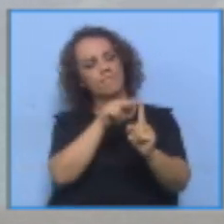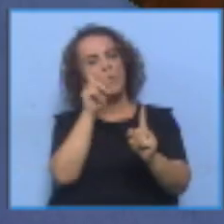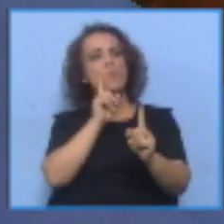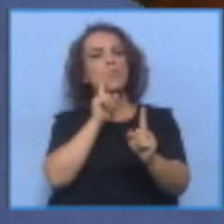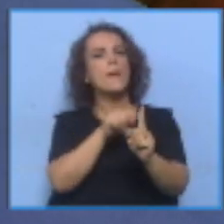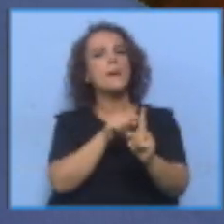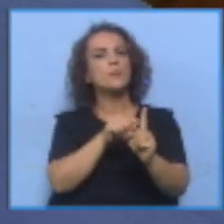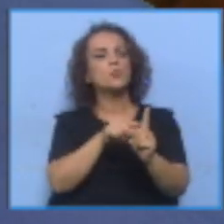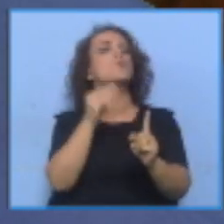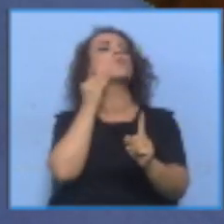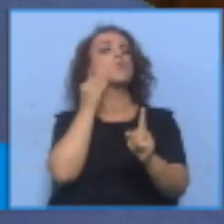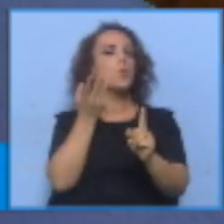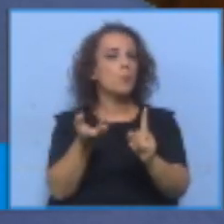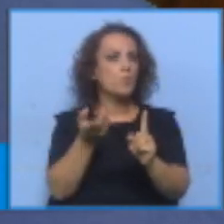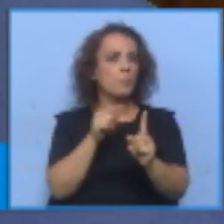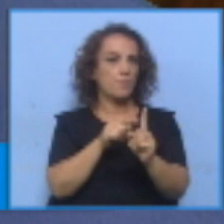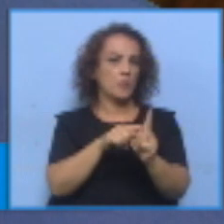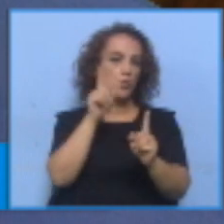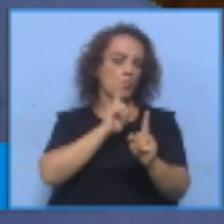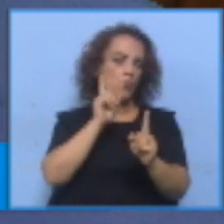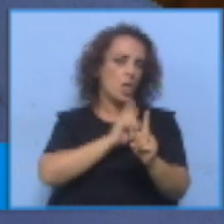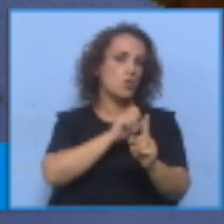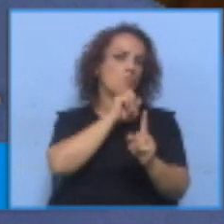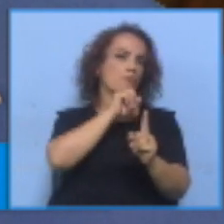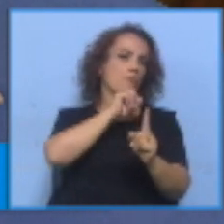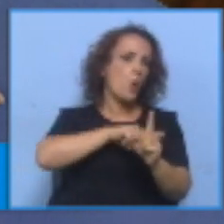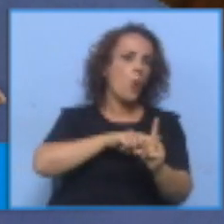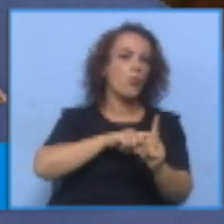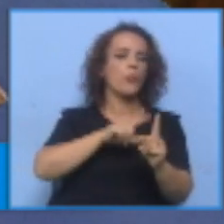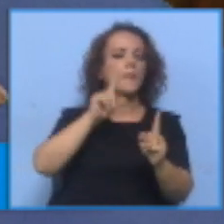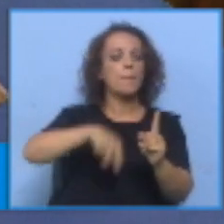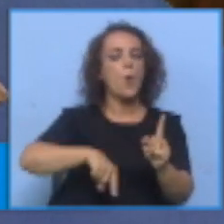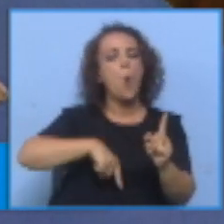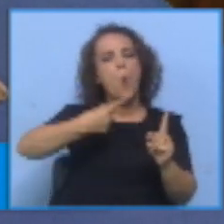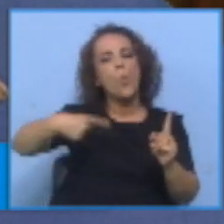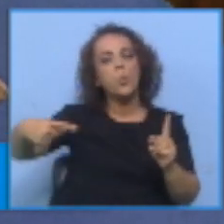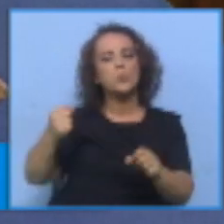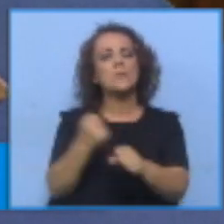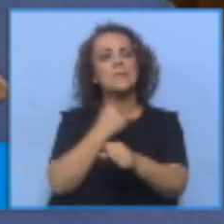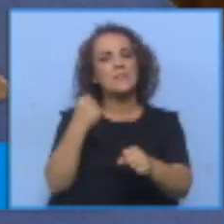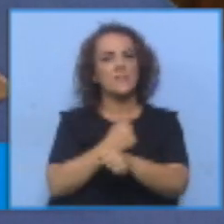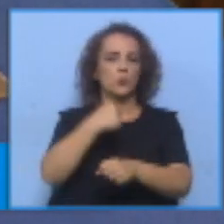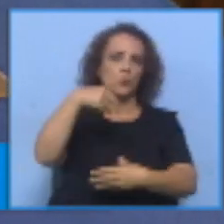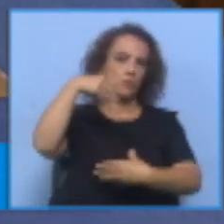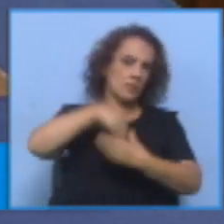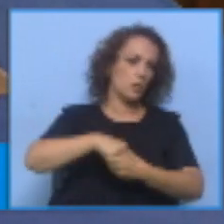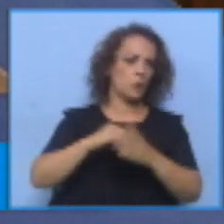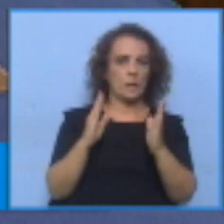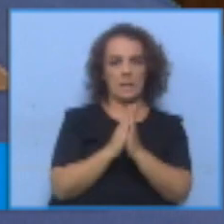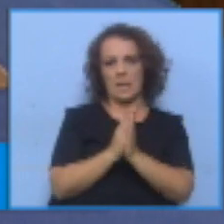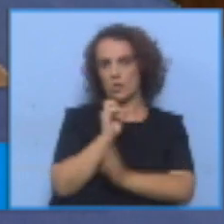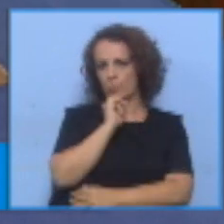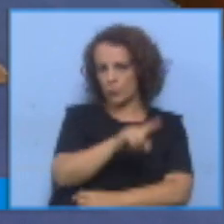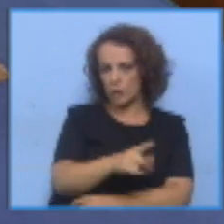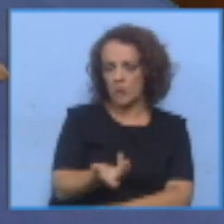possibilidade que as mulheres têm de desempenhar outros serviços, outros ministérios dentro da Igreja.